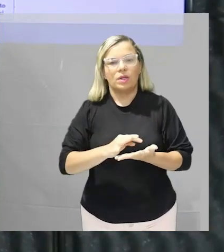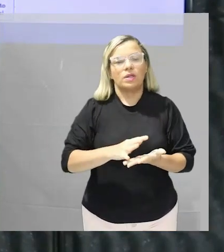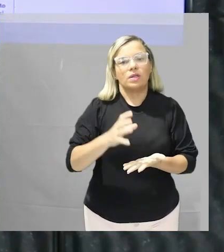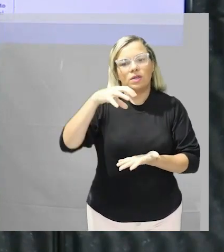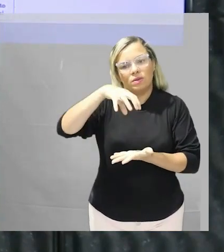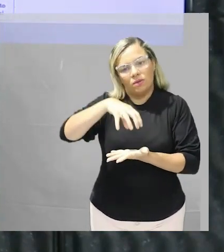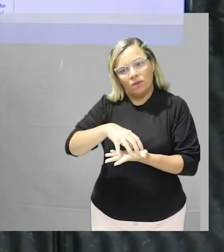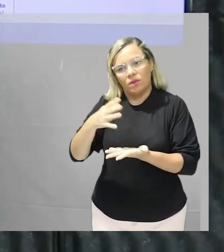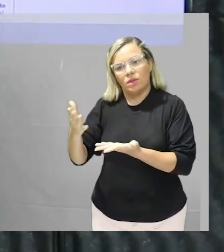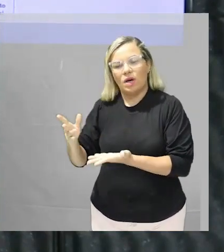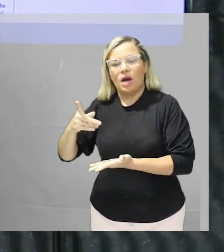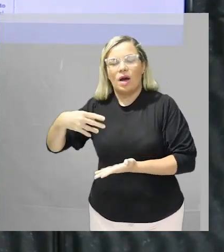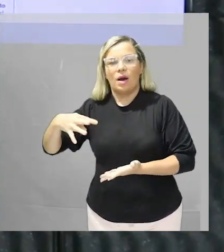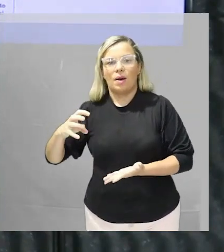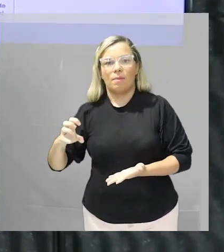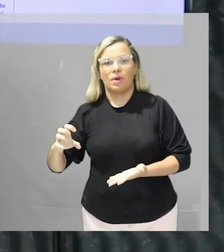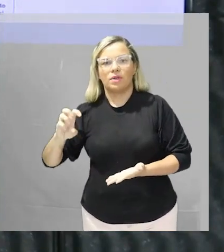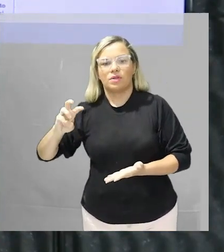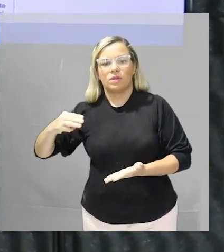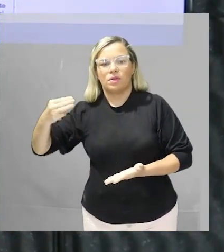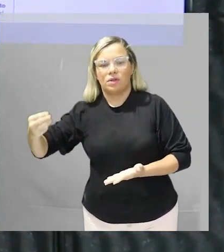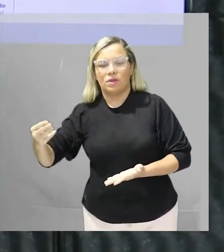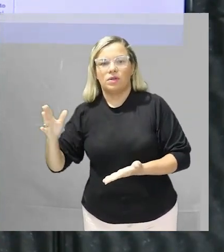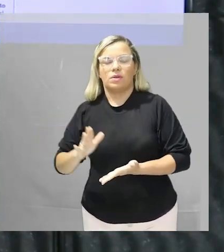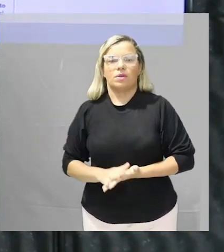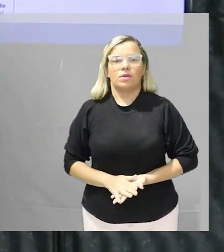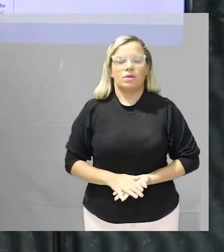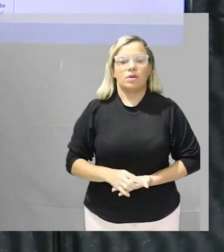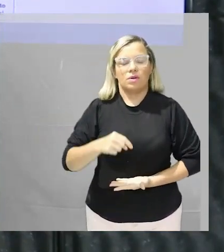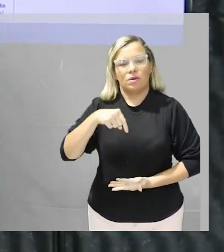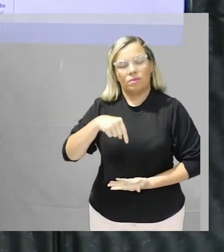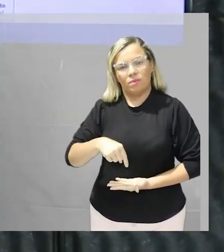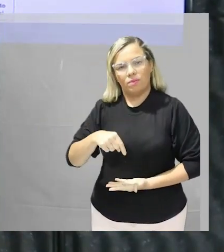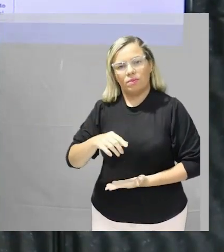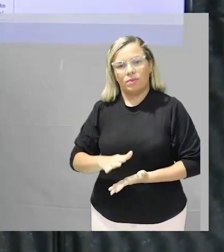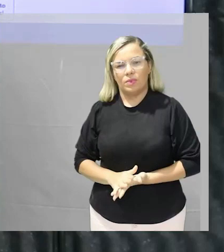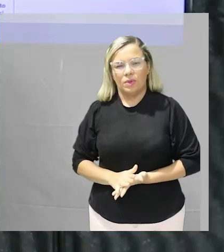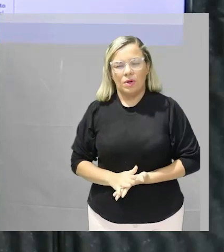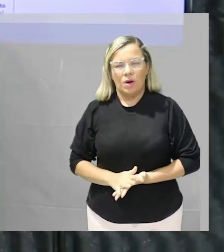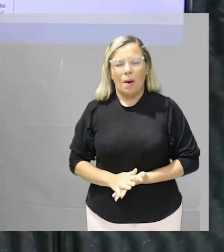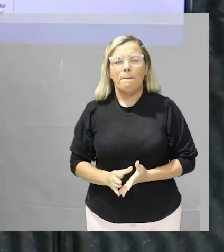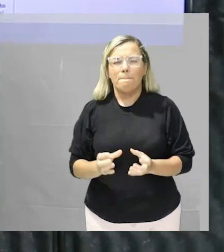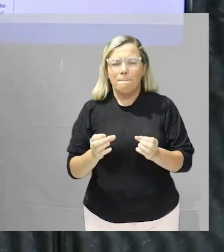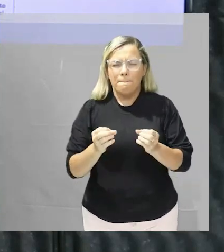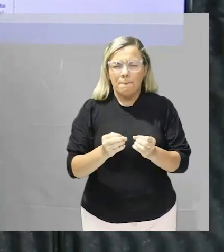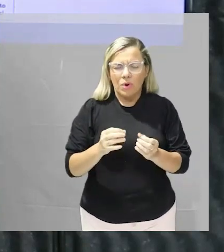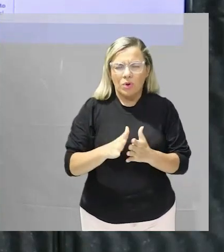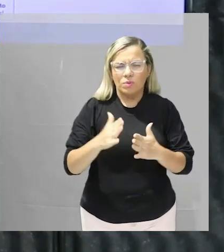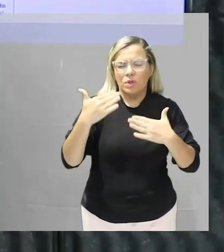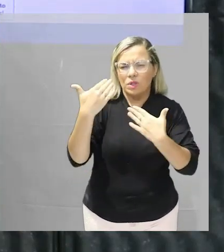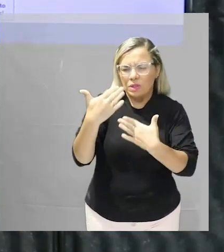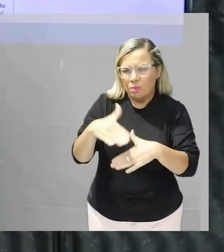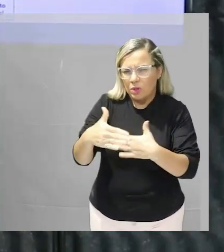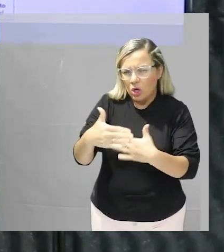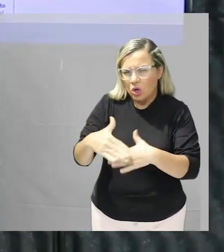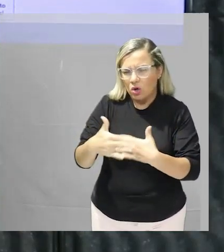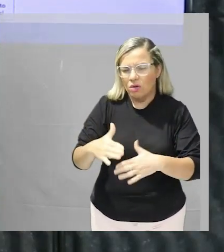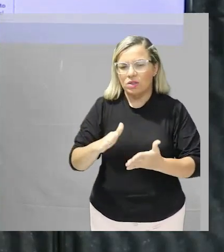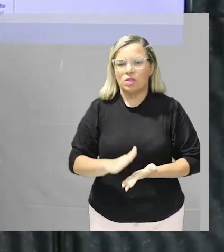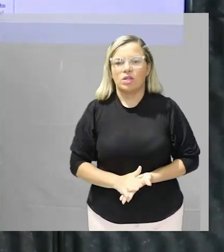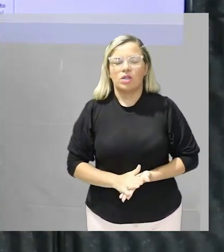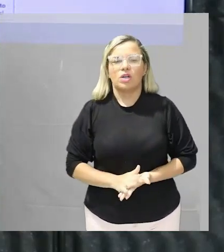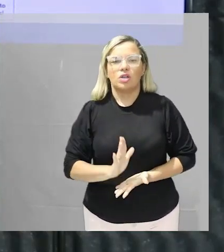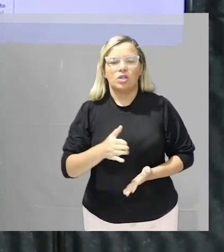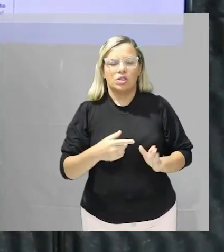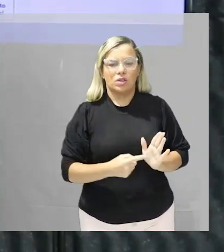nesse caso como nós estamos aqui né as vésperas desses exames nós já trazemos para